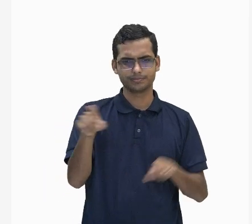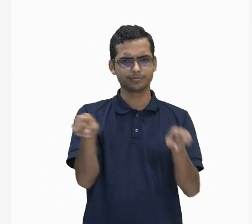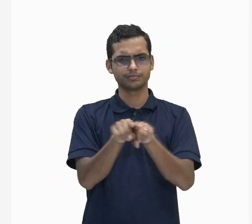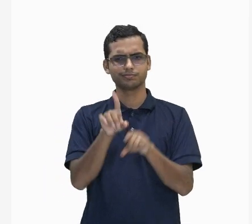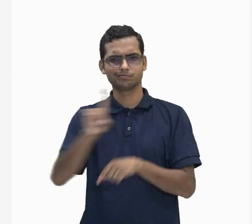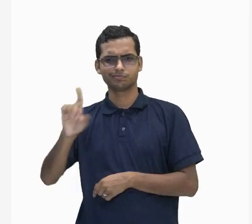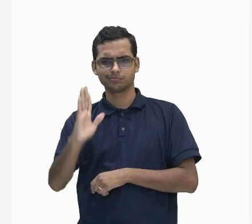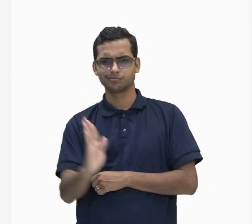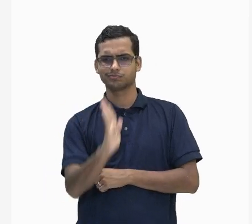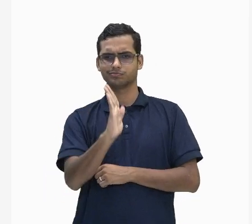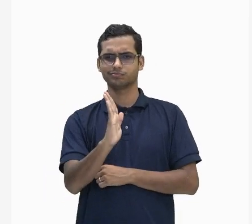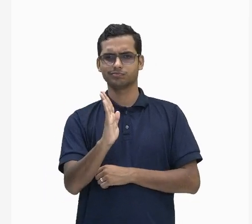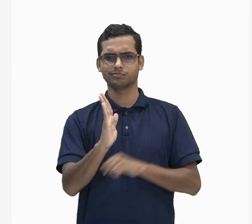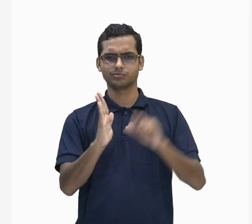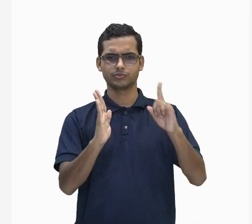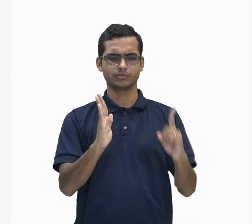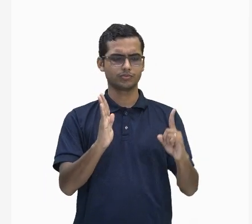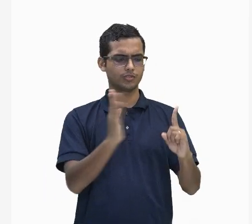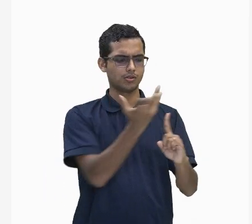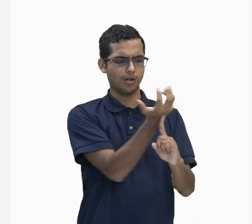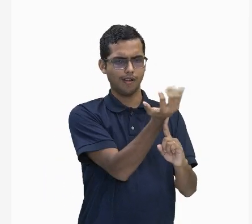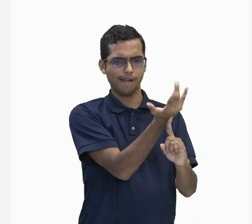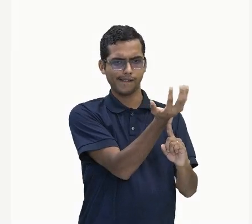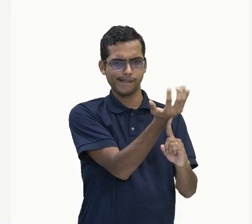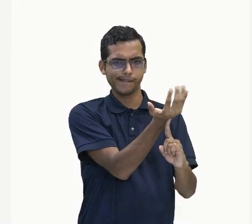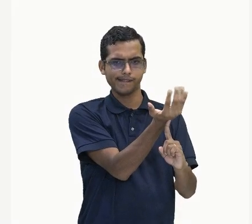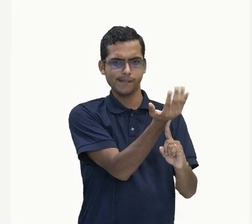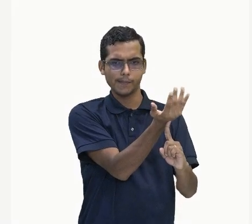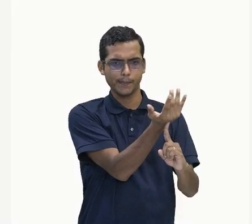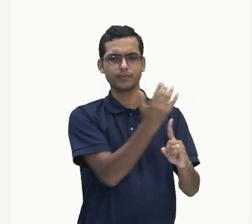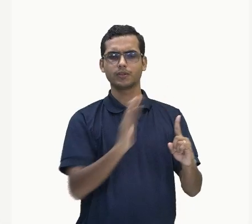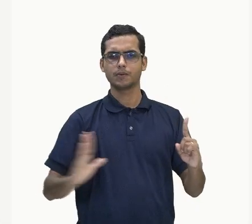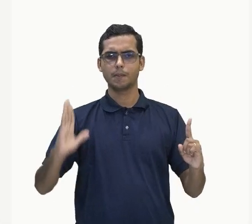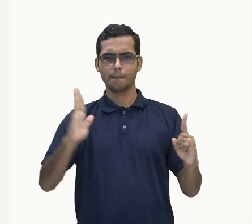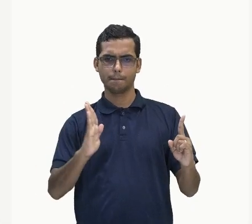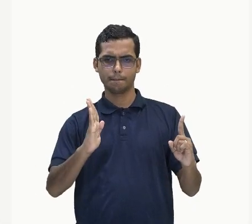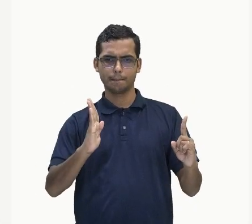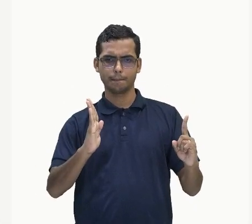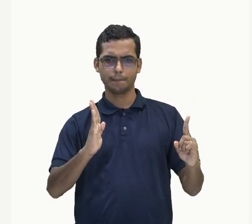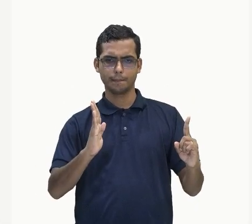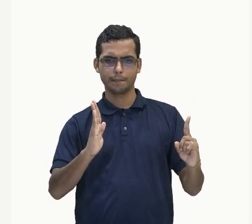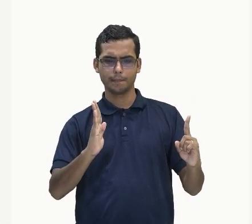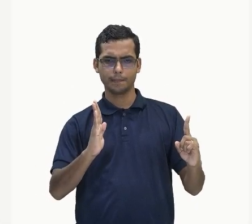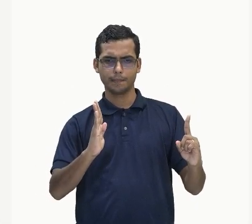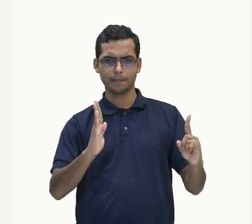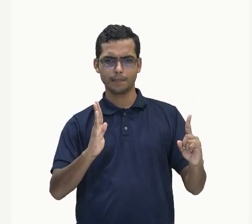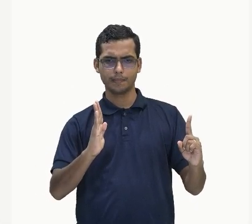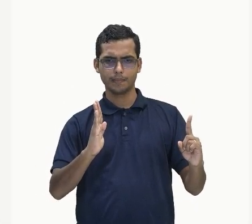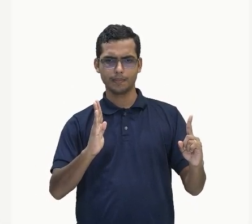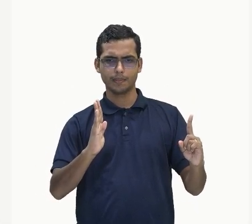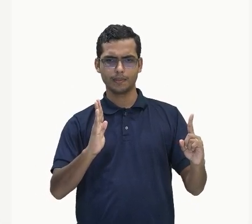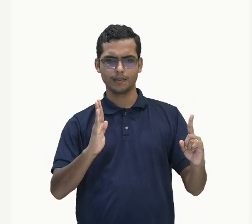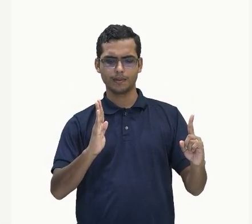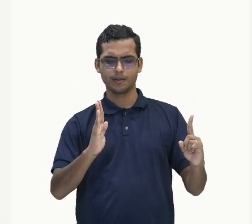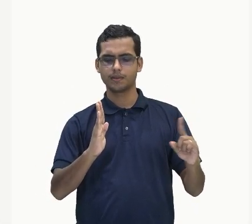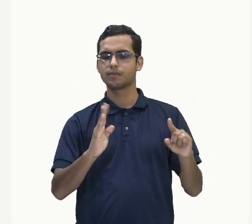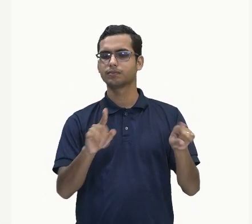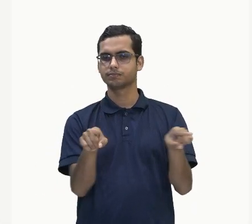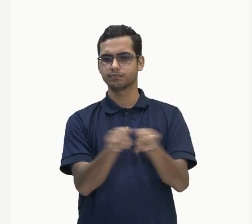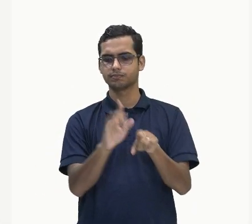aí, né? A vela está com a chama acesa para cima, a imagem também dessa vela vai aparecer com a chama acesa para